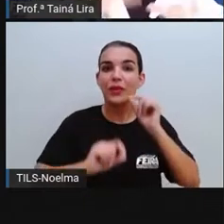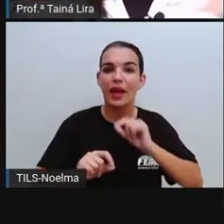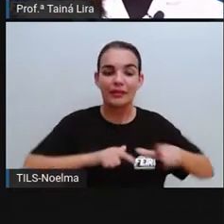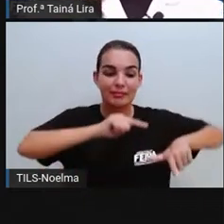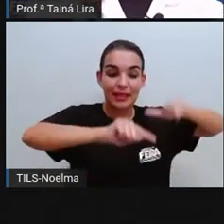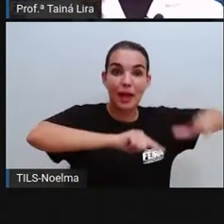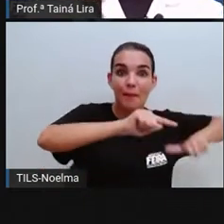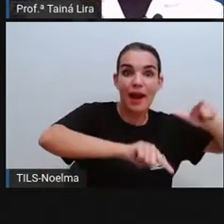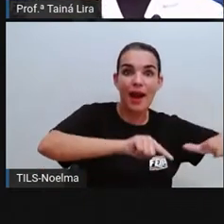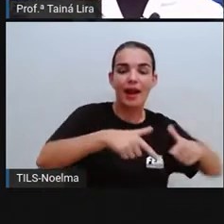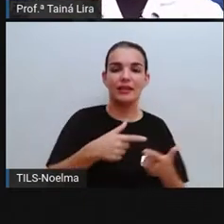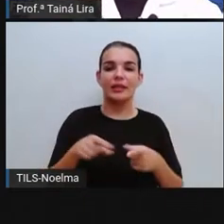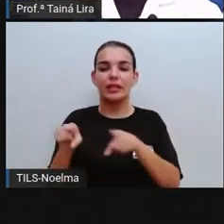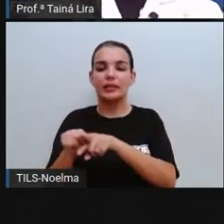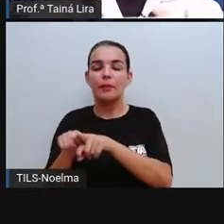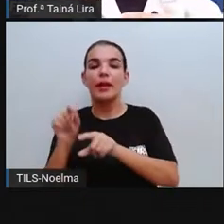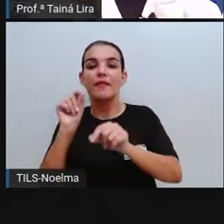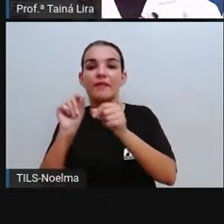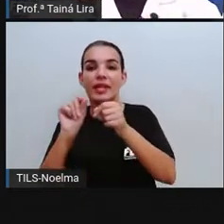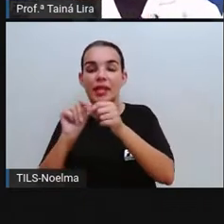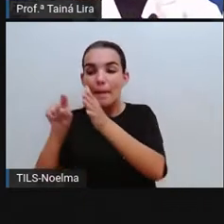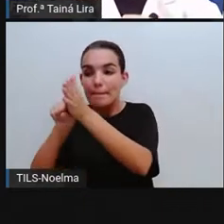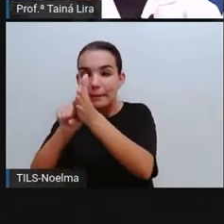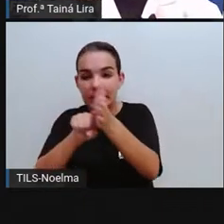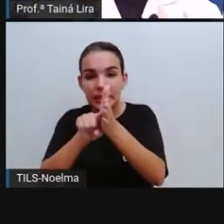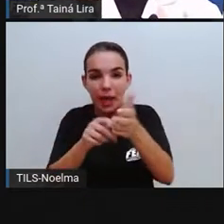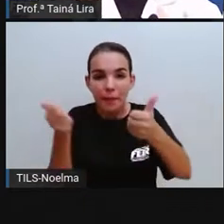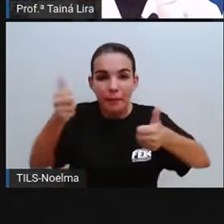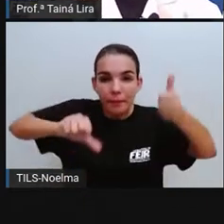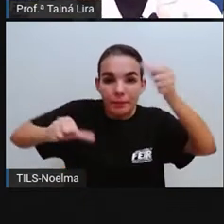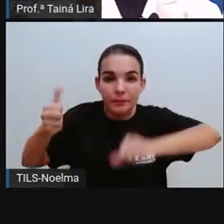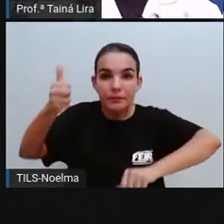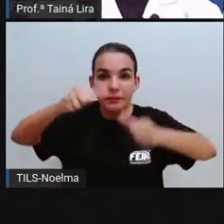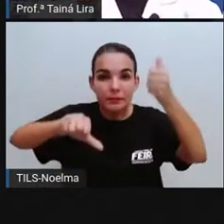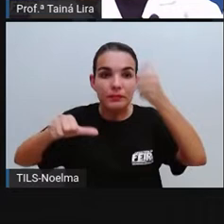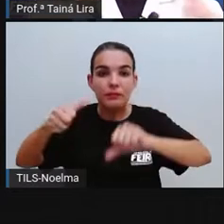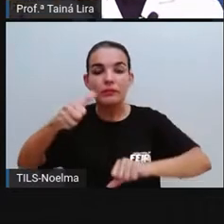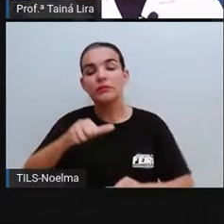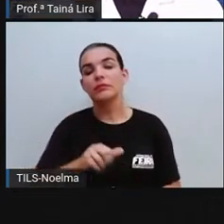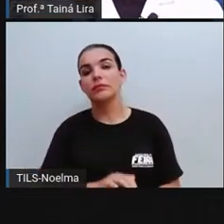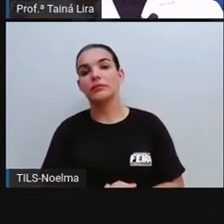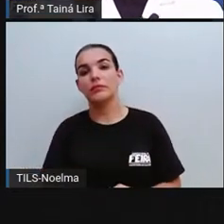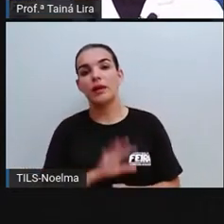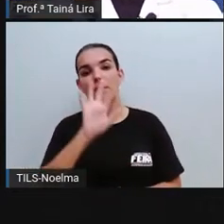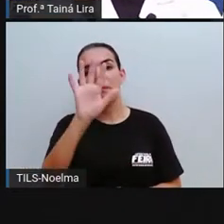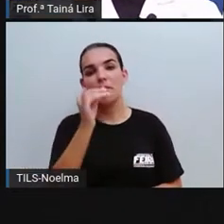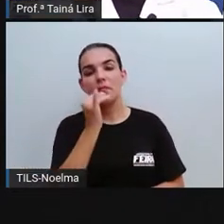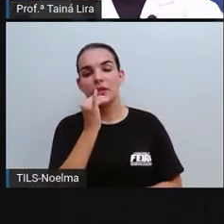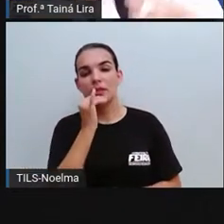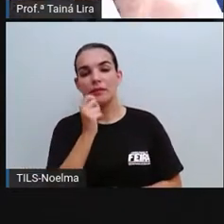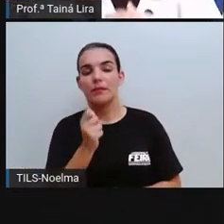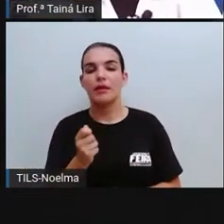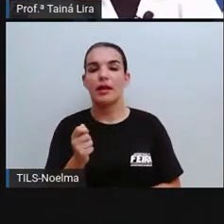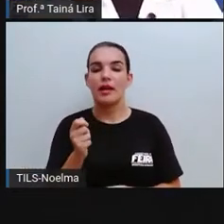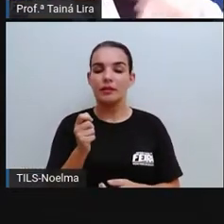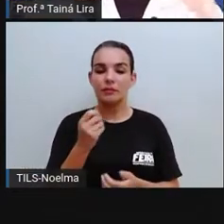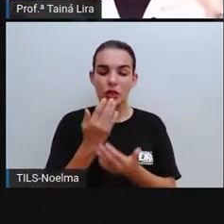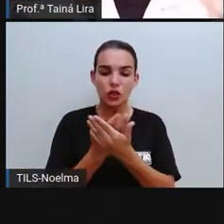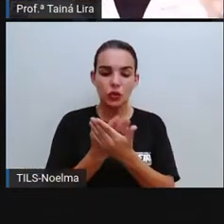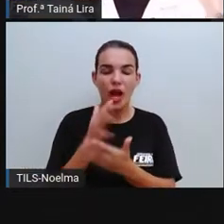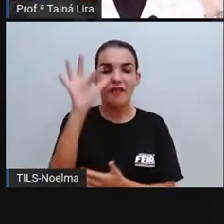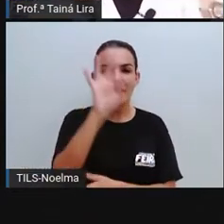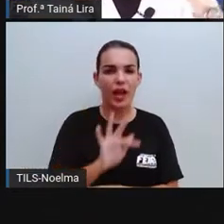para fazer pesquisa. Às vezes, a gente precisa. Por exemplo, quem estuda ainda, quem faz faculdade, fazer